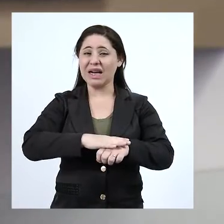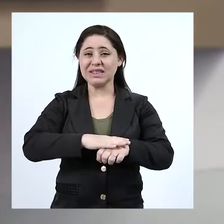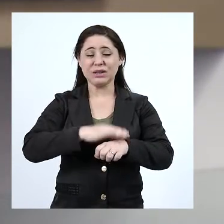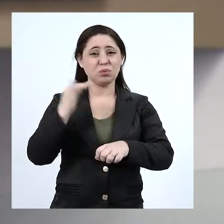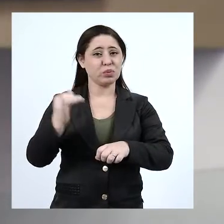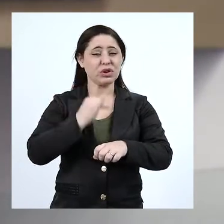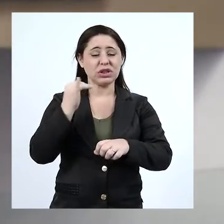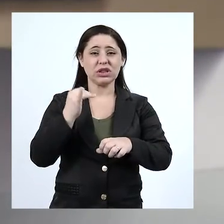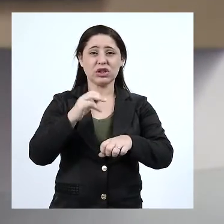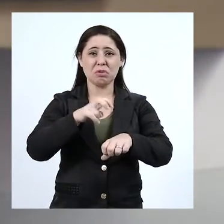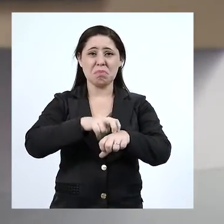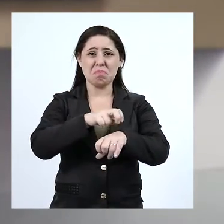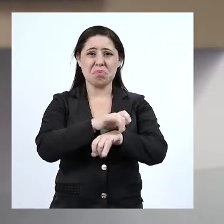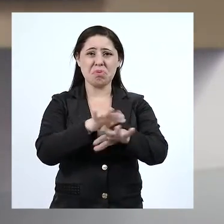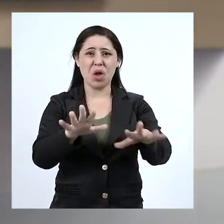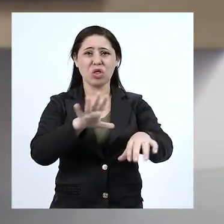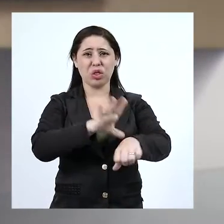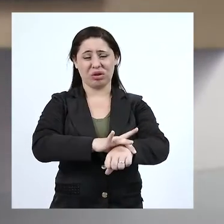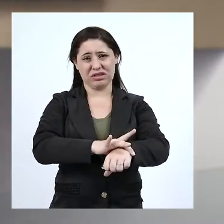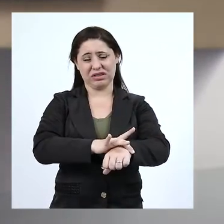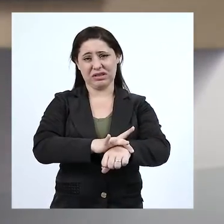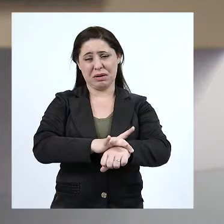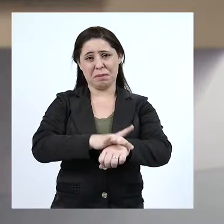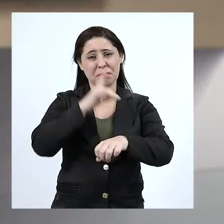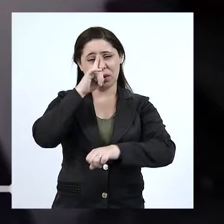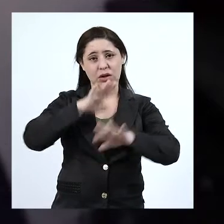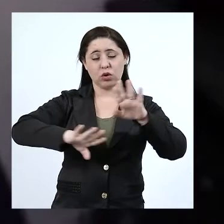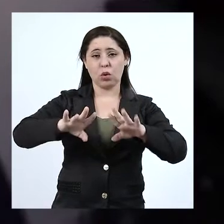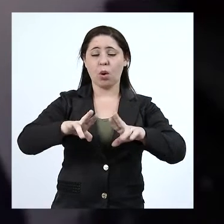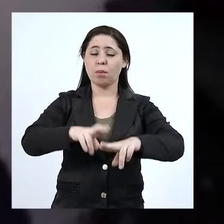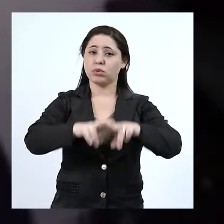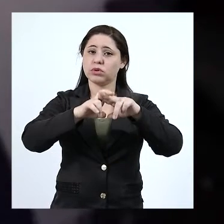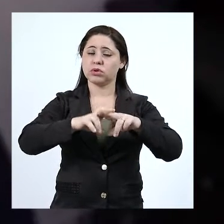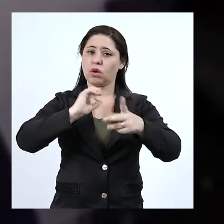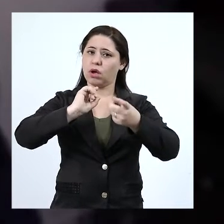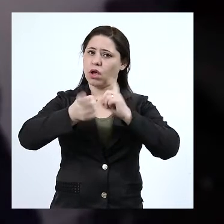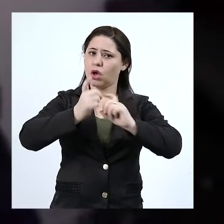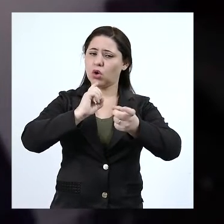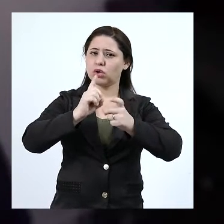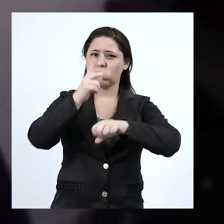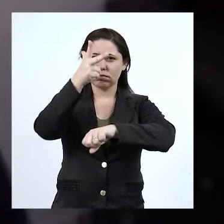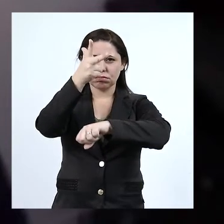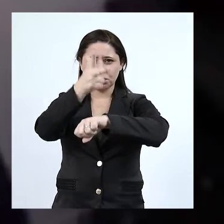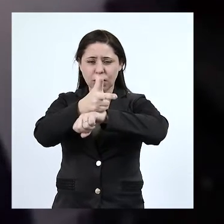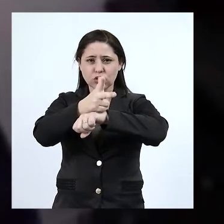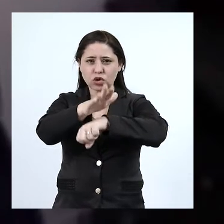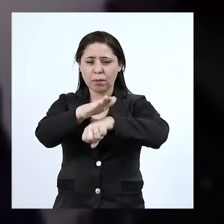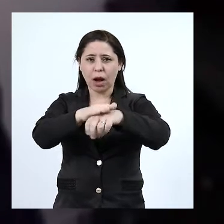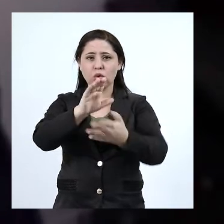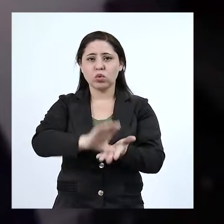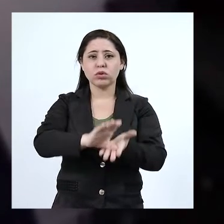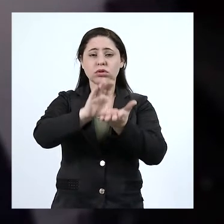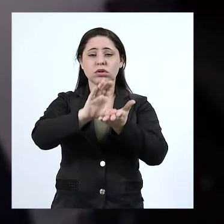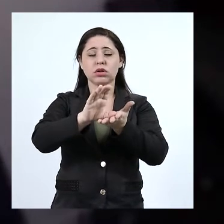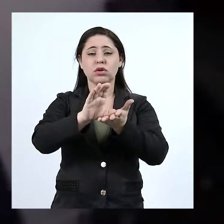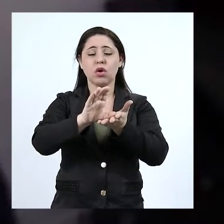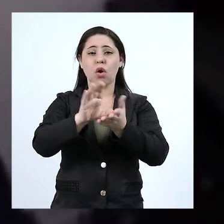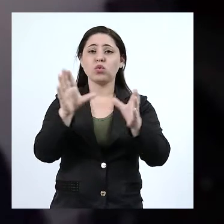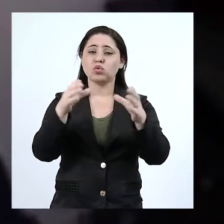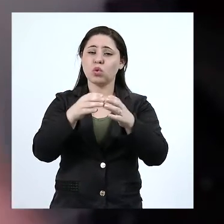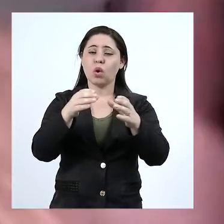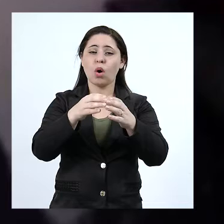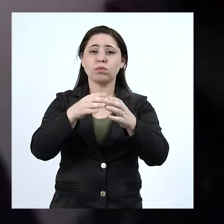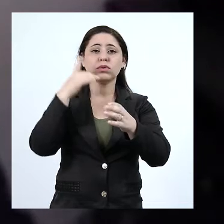principal grupo de risco da Covid-19. Por isso, reunião virtual convocada pelo coordenador da Frente